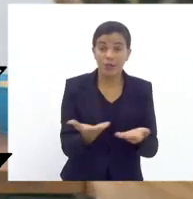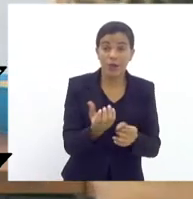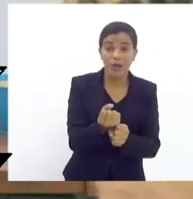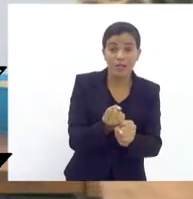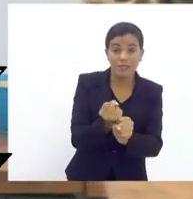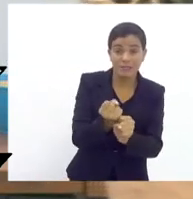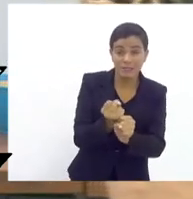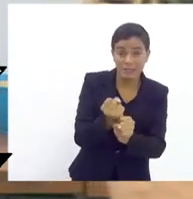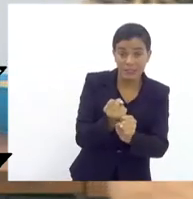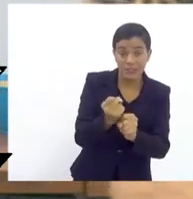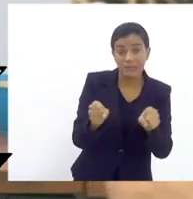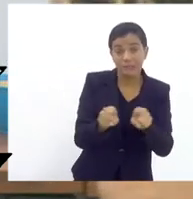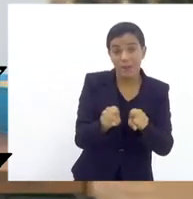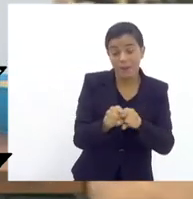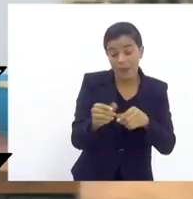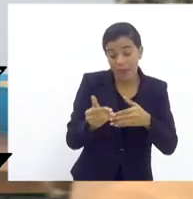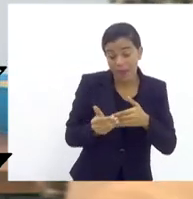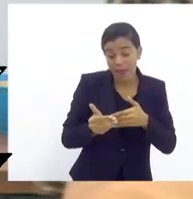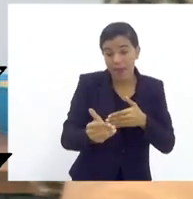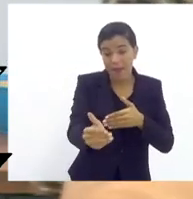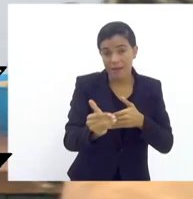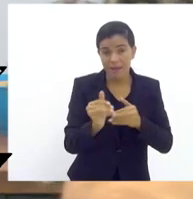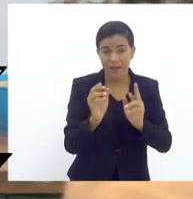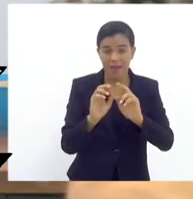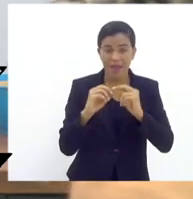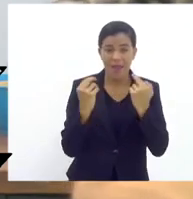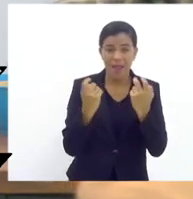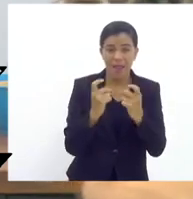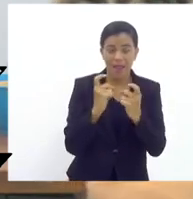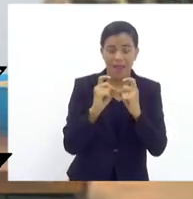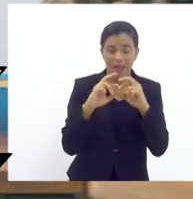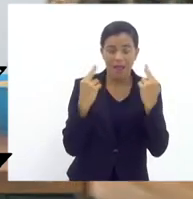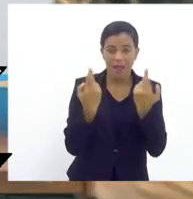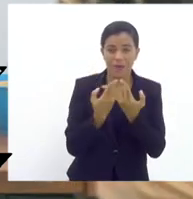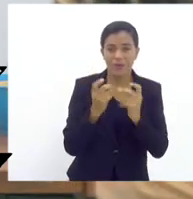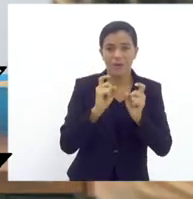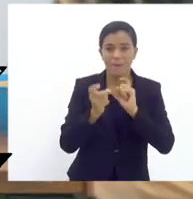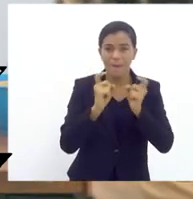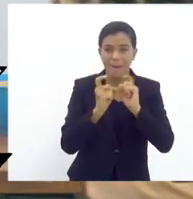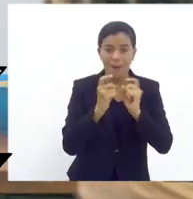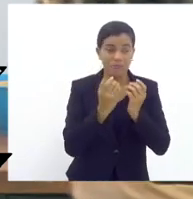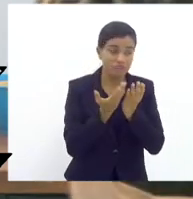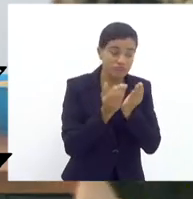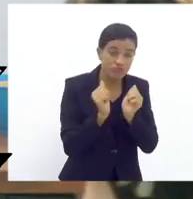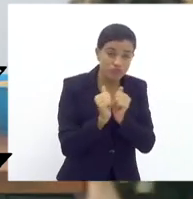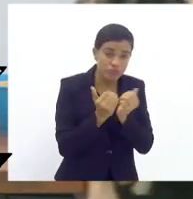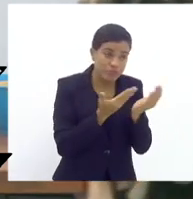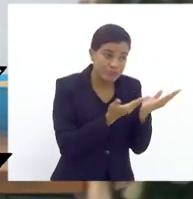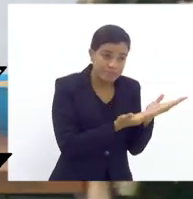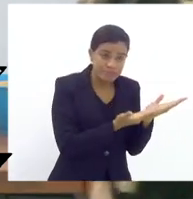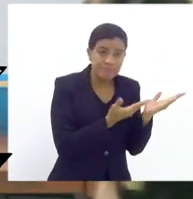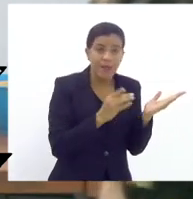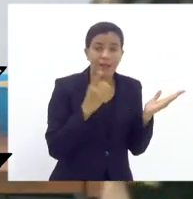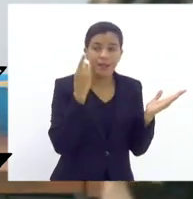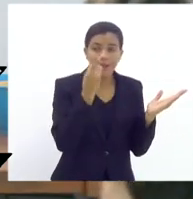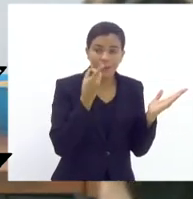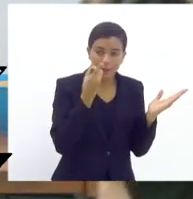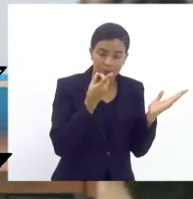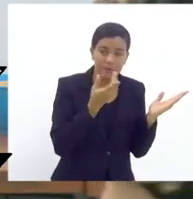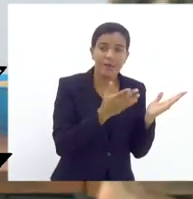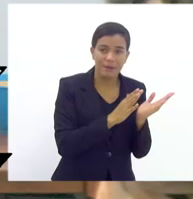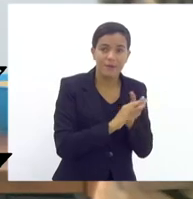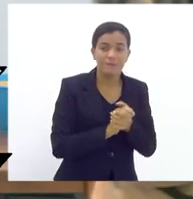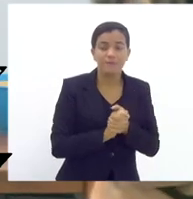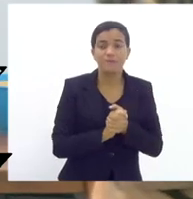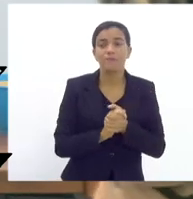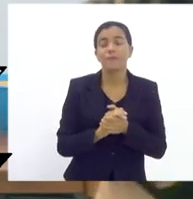e a partir das nossas reuniões né com a deputada e agradecer muito a